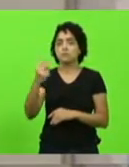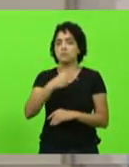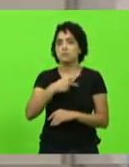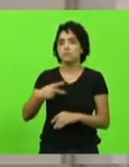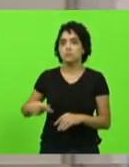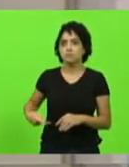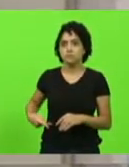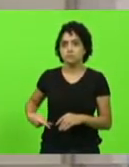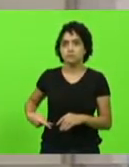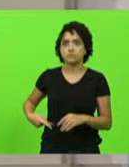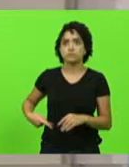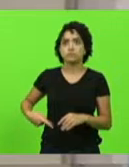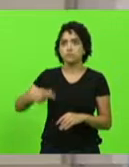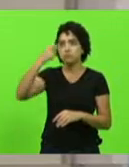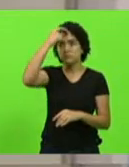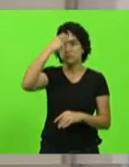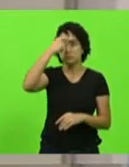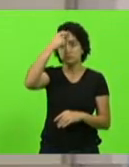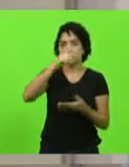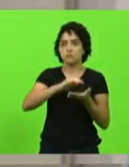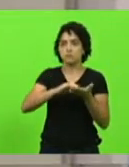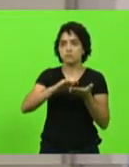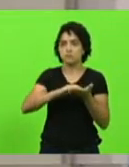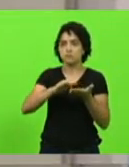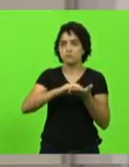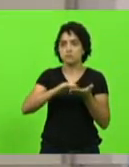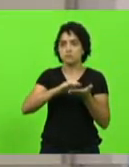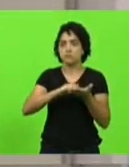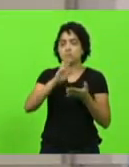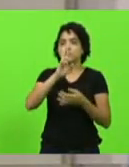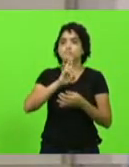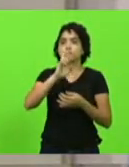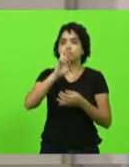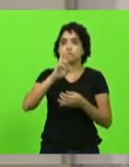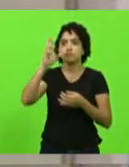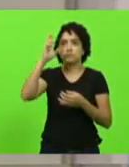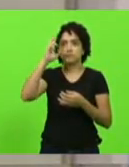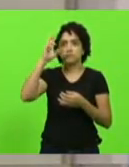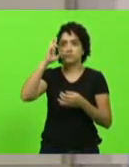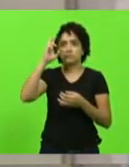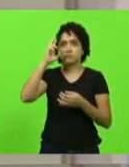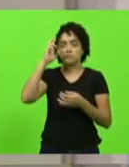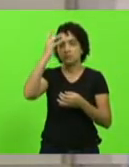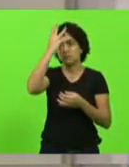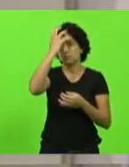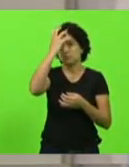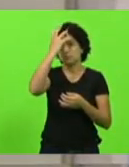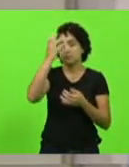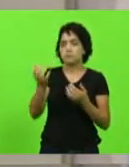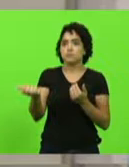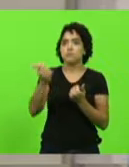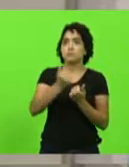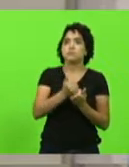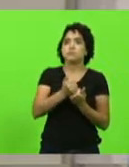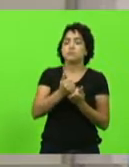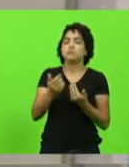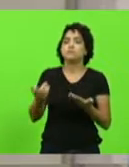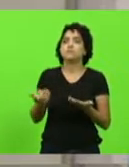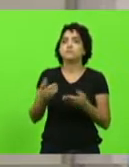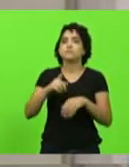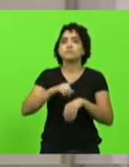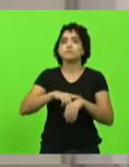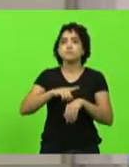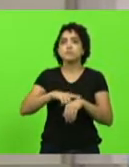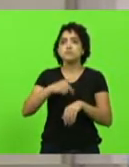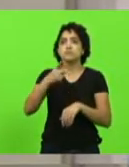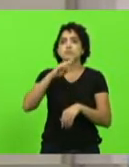deputado Maurício Skudlak. Secretaria, deputado Rodrigo Minotto, Ricardo Alba e Ismael dos Santos Adoc. Às 14 horas do dia